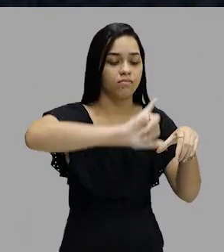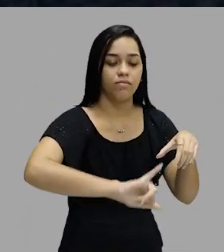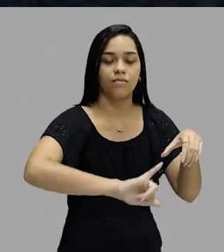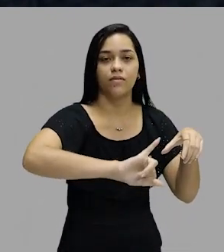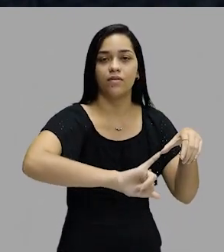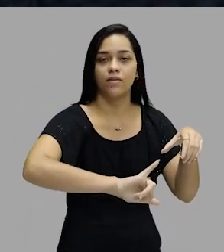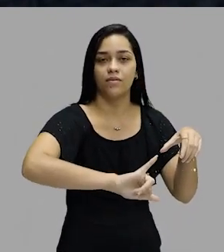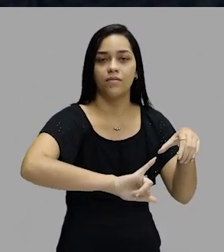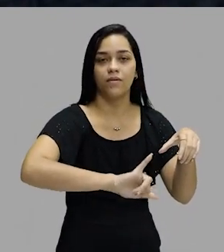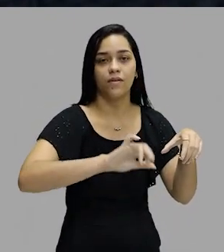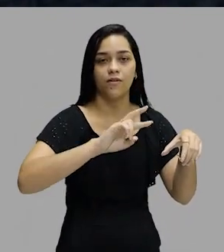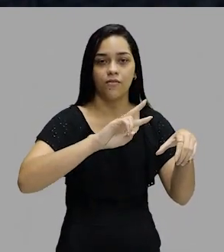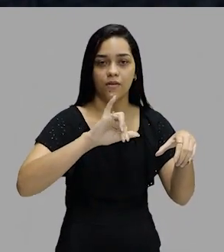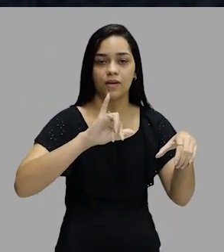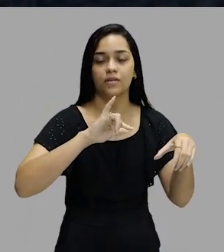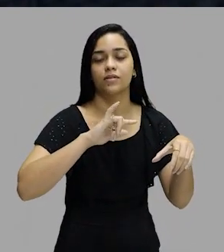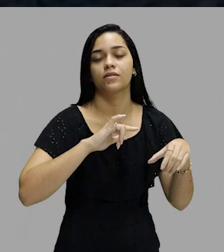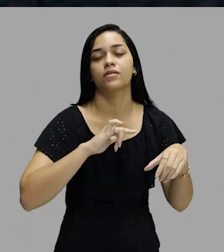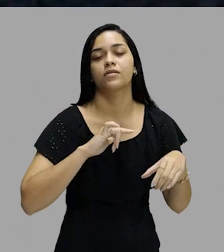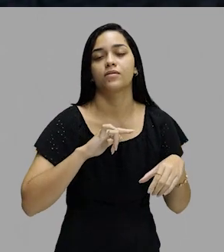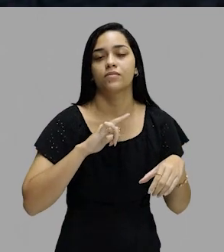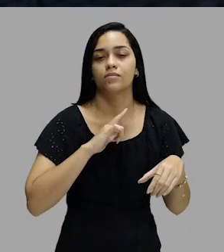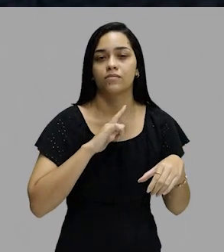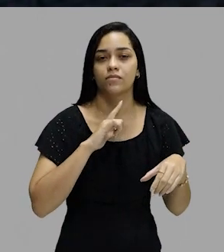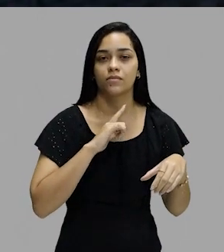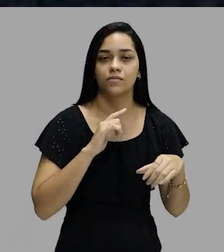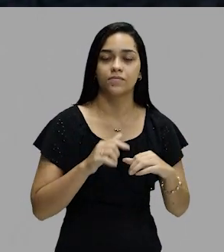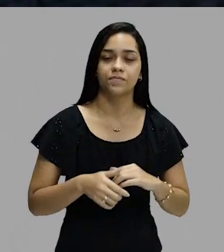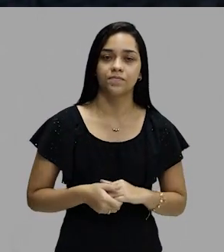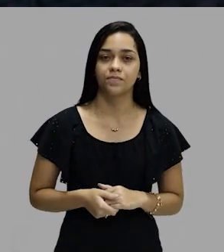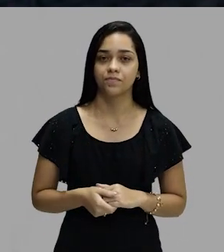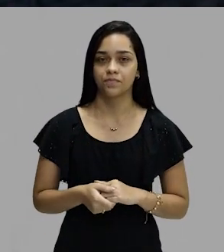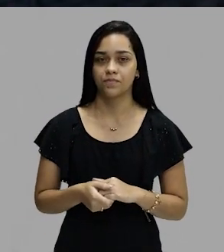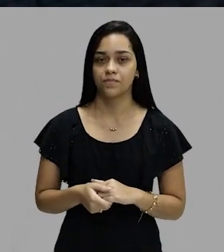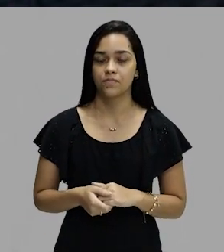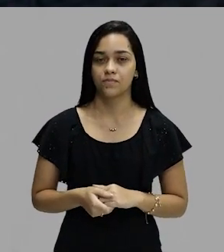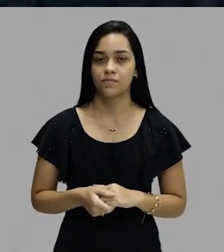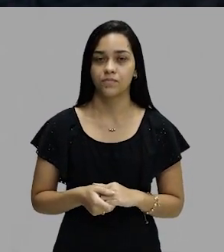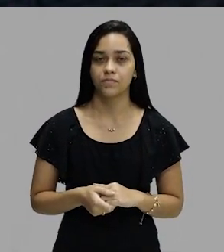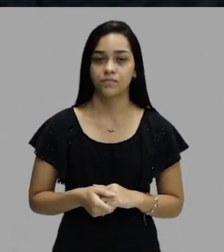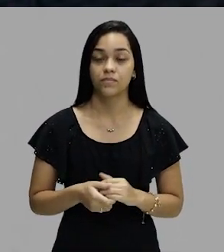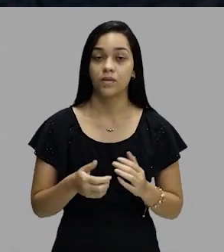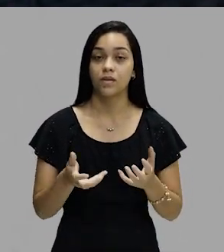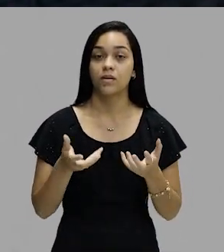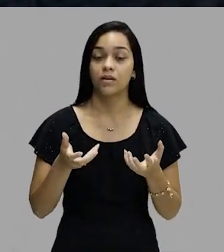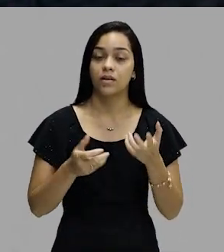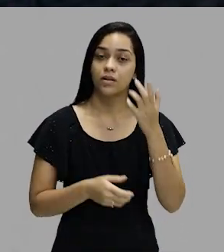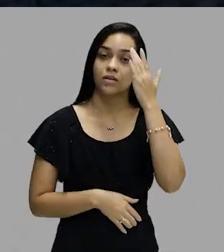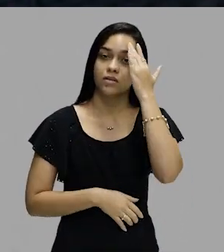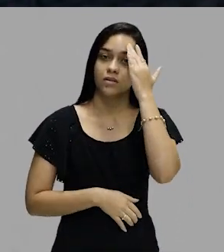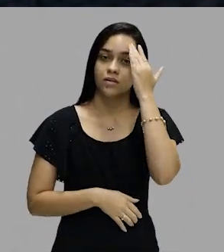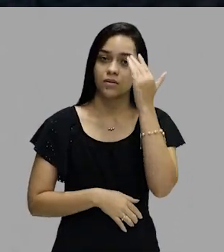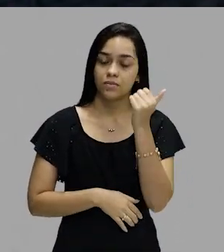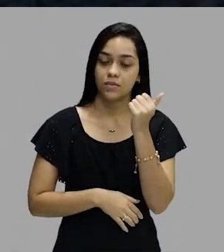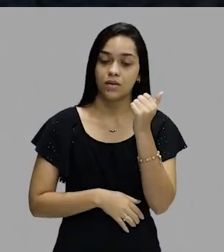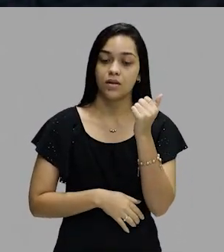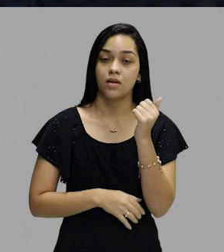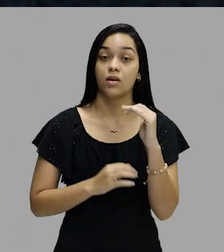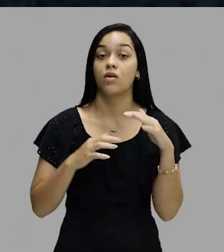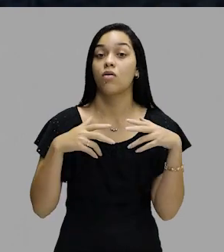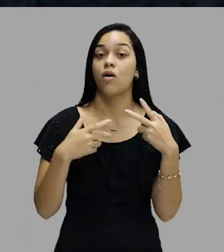Ele vai para a superfície inferior da água, ok? Então ele quer saber, a questão quer saber a que